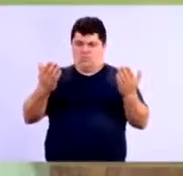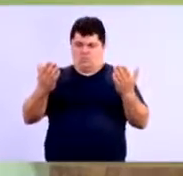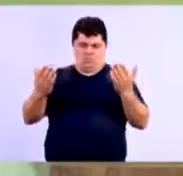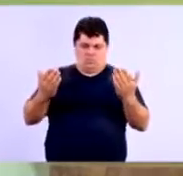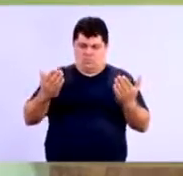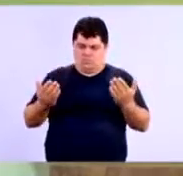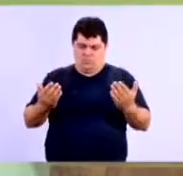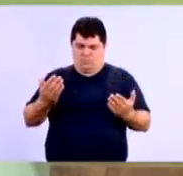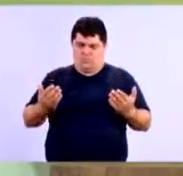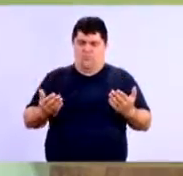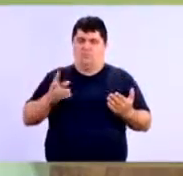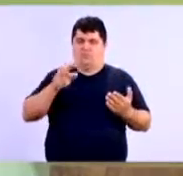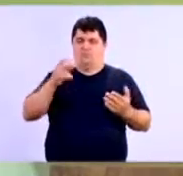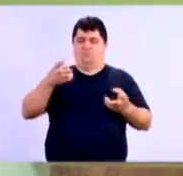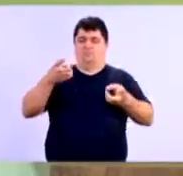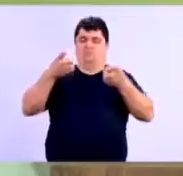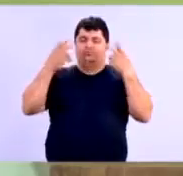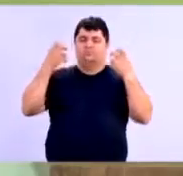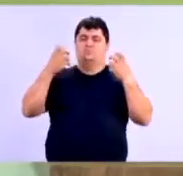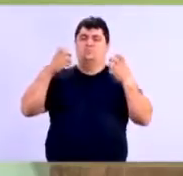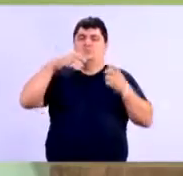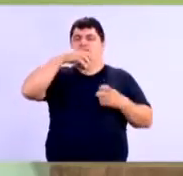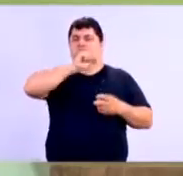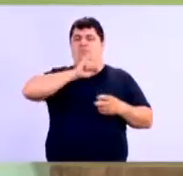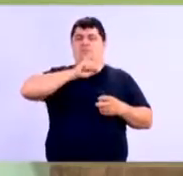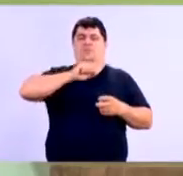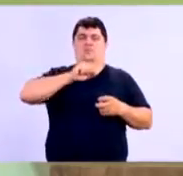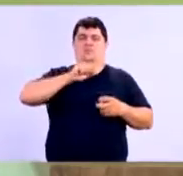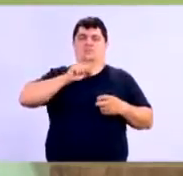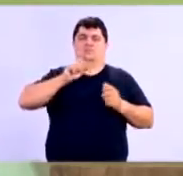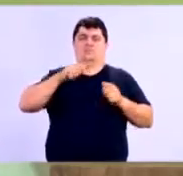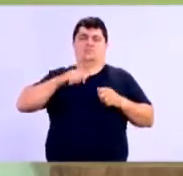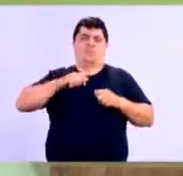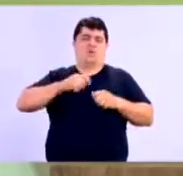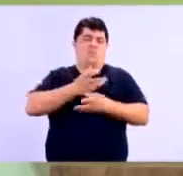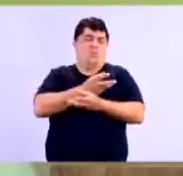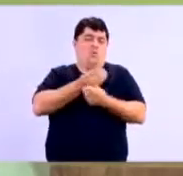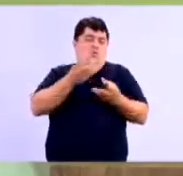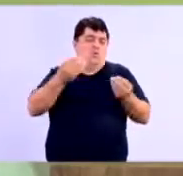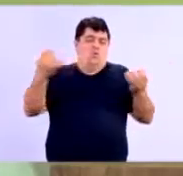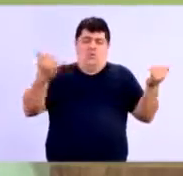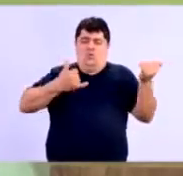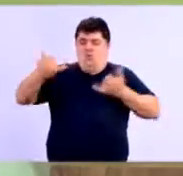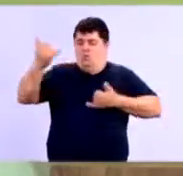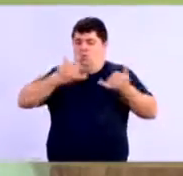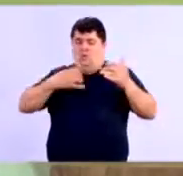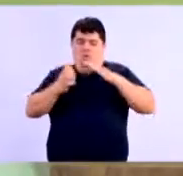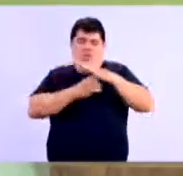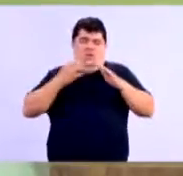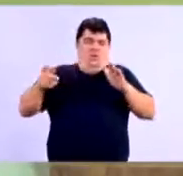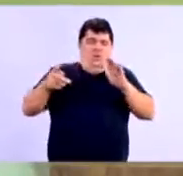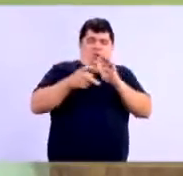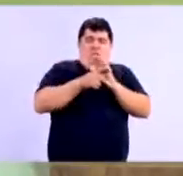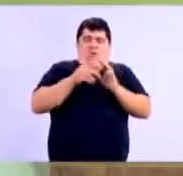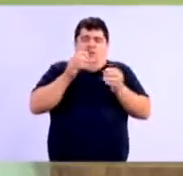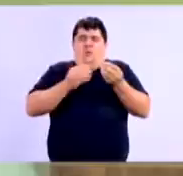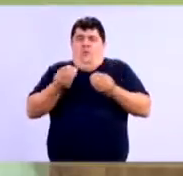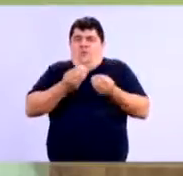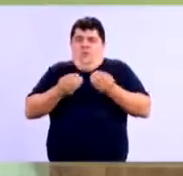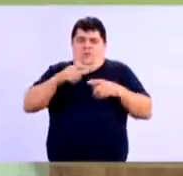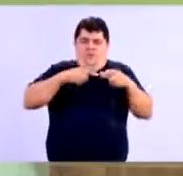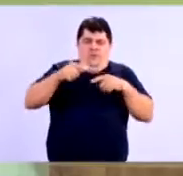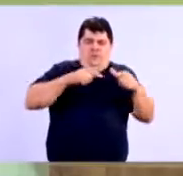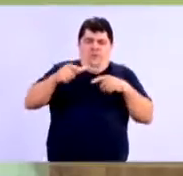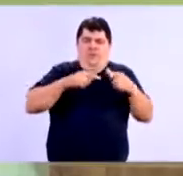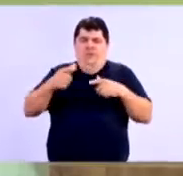um com o outro, você vai perceber quão grande a análise vai ficar. Então você vai ter muitas informações a respeito da empresa que você está trabalhando, né? Então